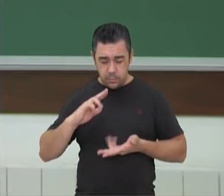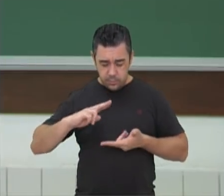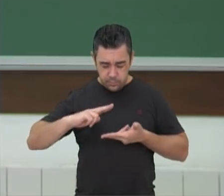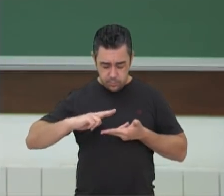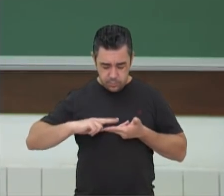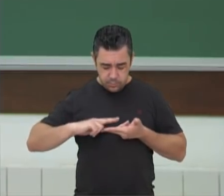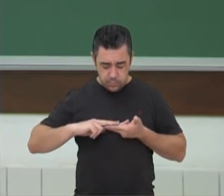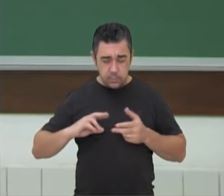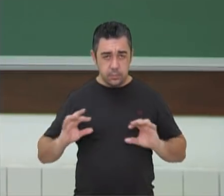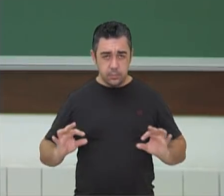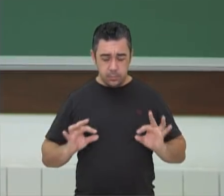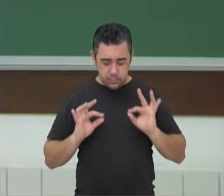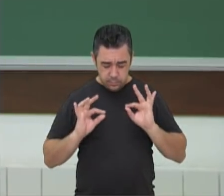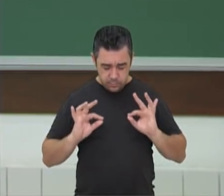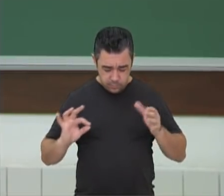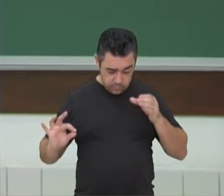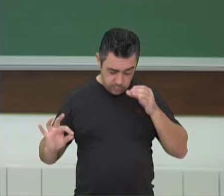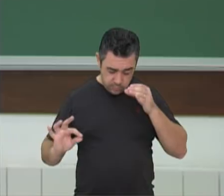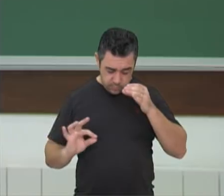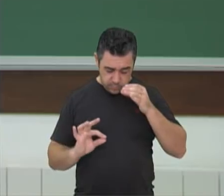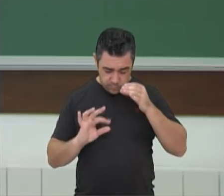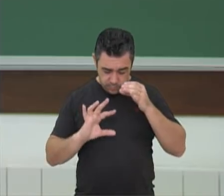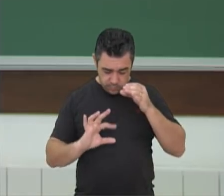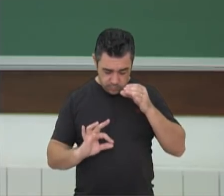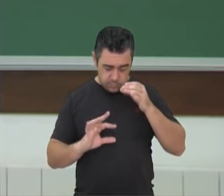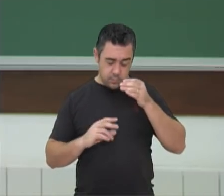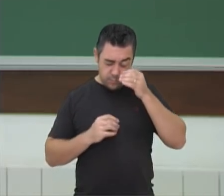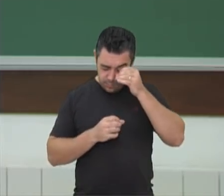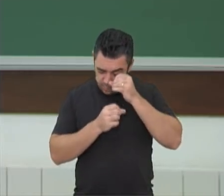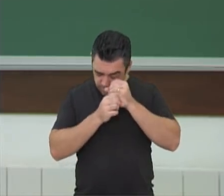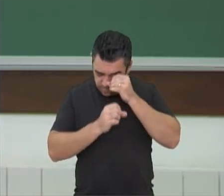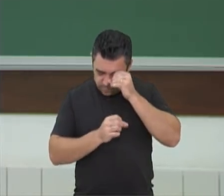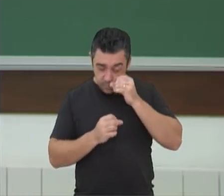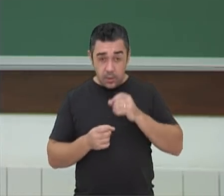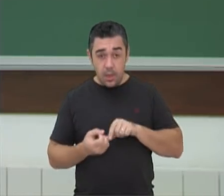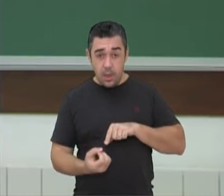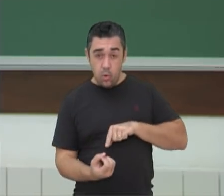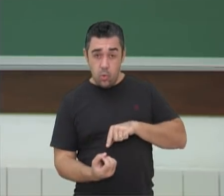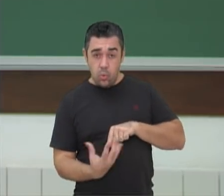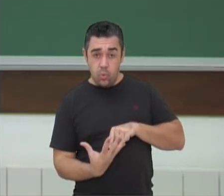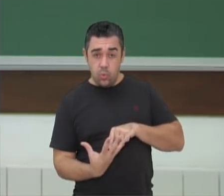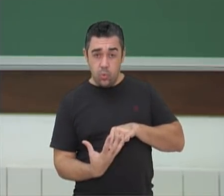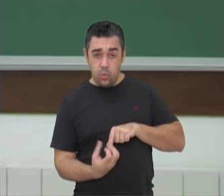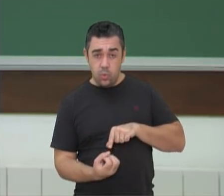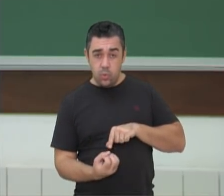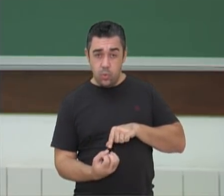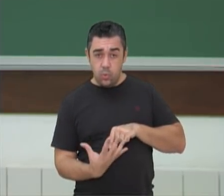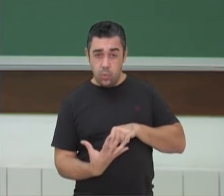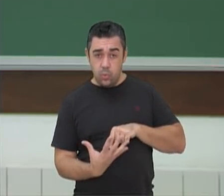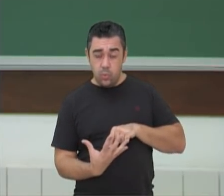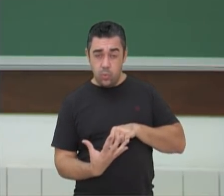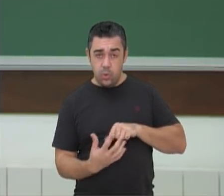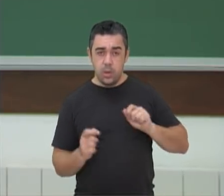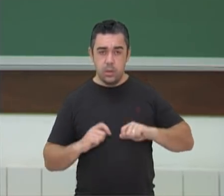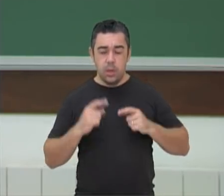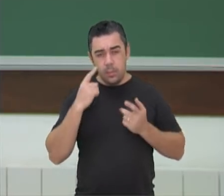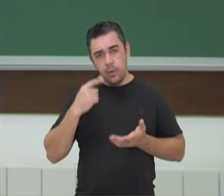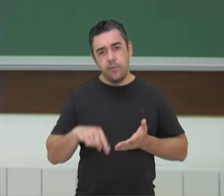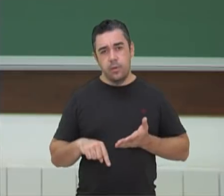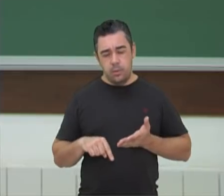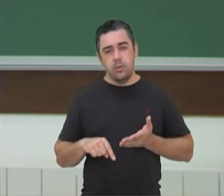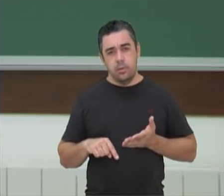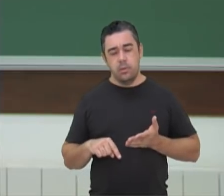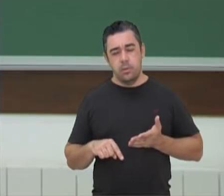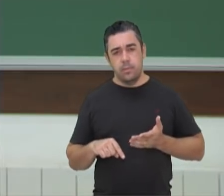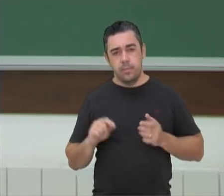instrumento, né, essa lâmina de vidro, e o objeto sobre ela. E a luz de baixo para cima ilumina esse objeto e nós conseguimos